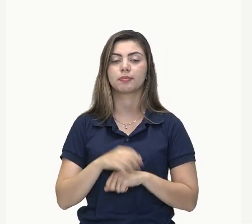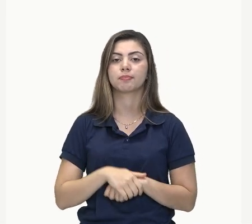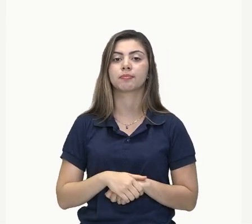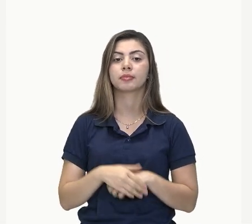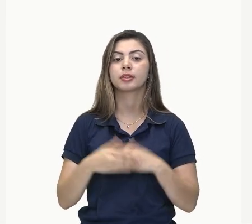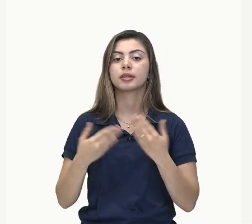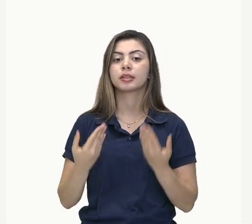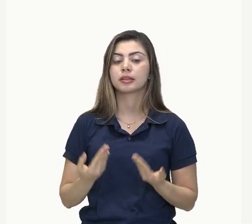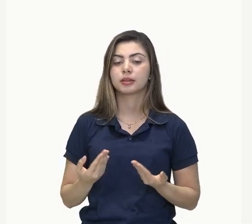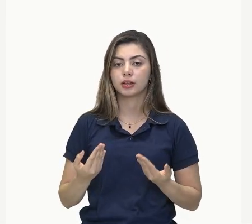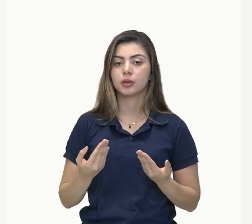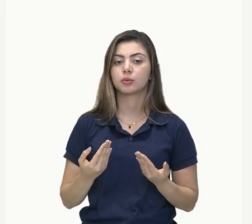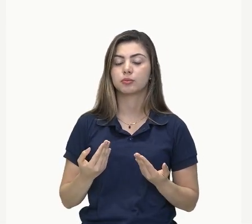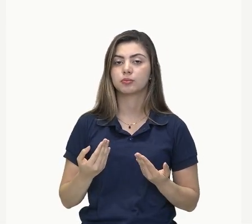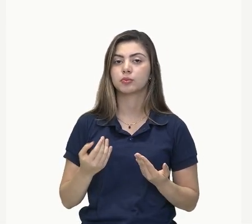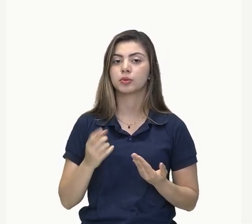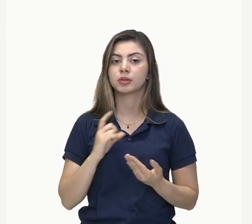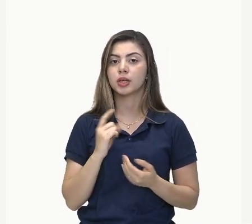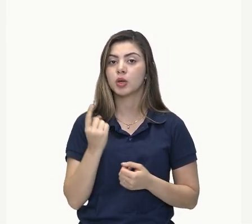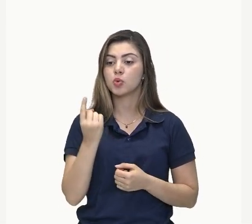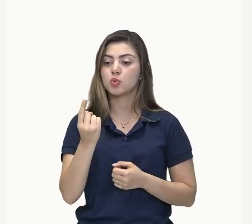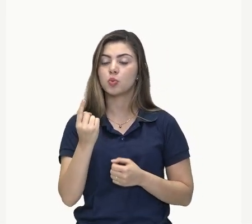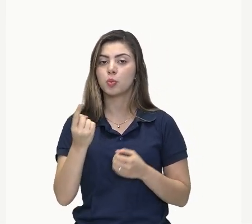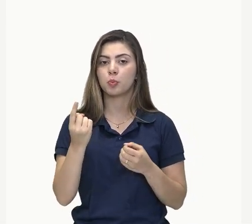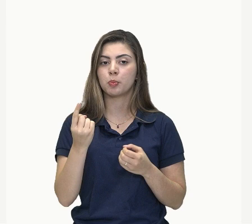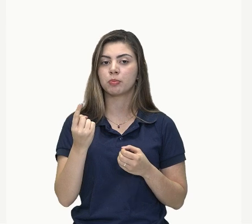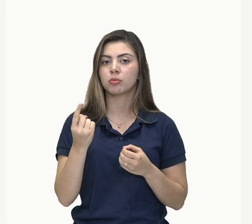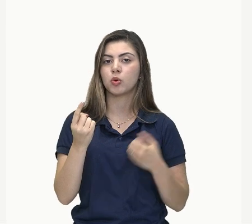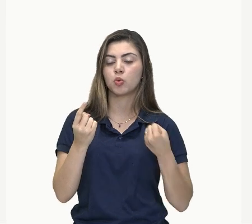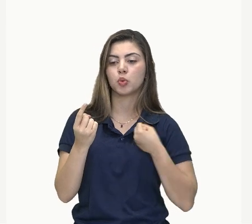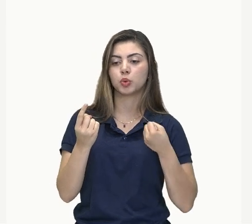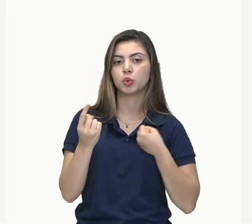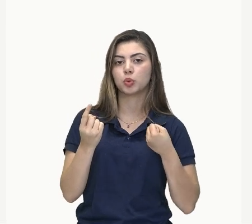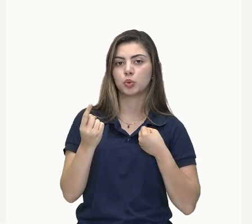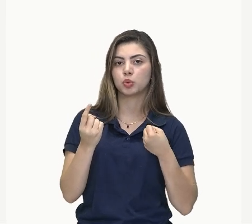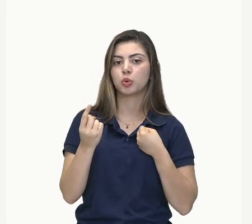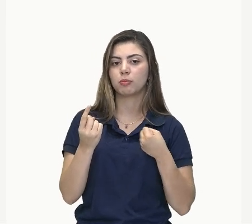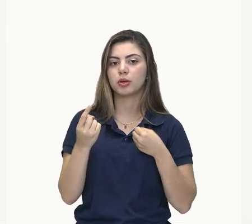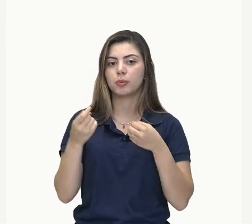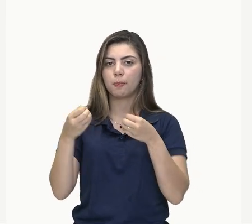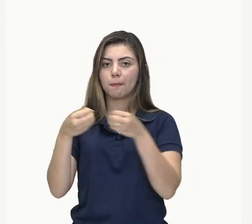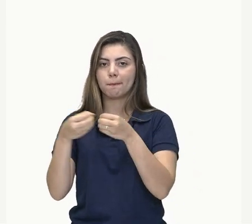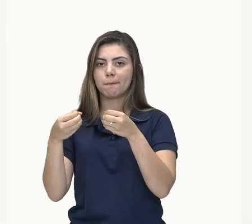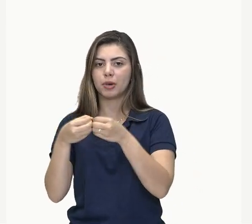Quanto mais próximo de 1 for esse valor,